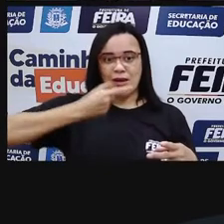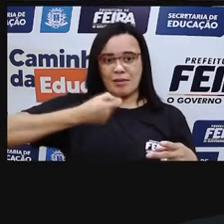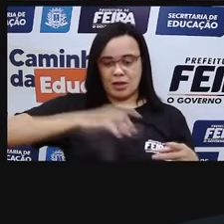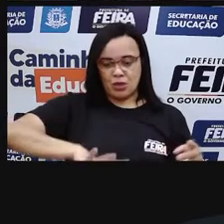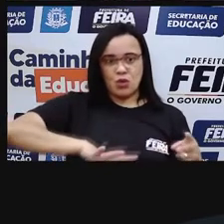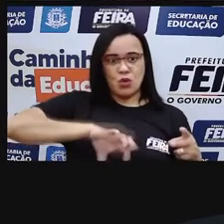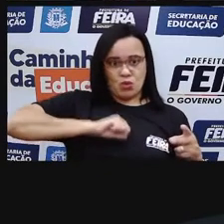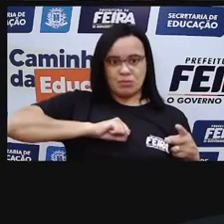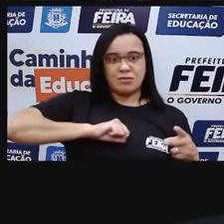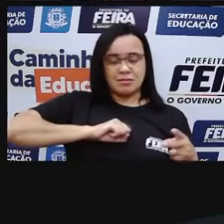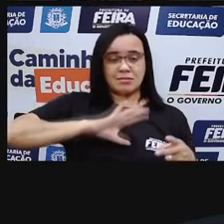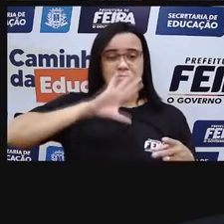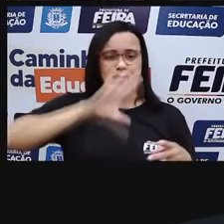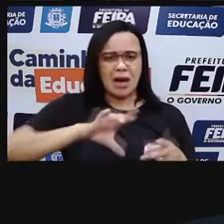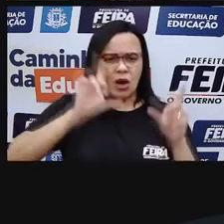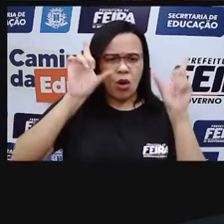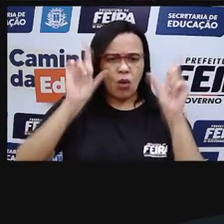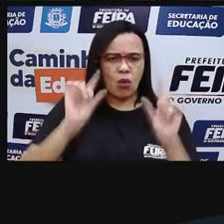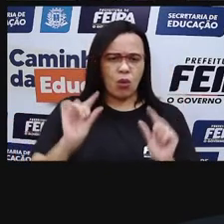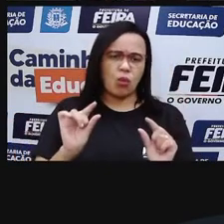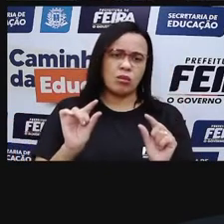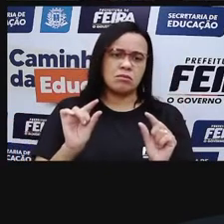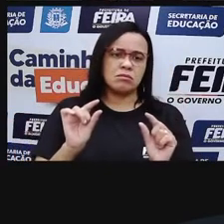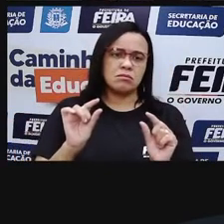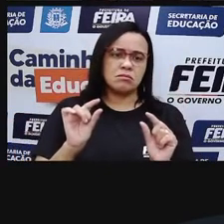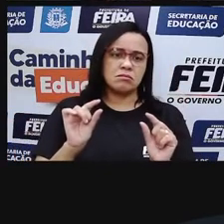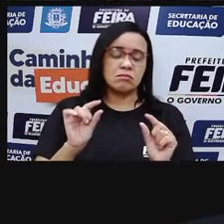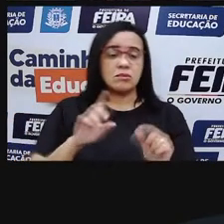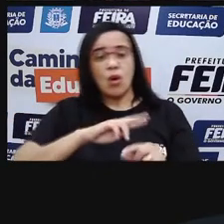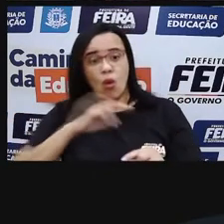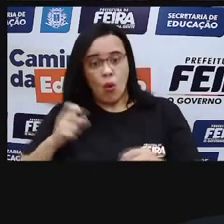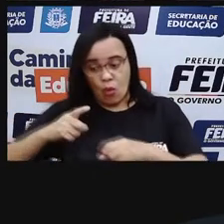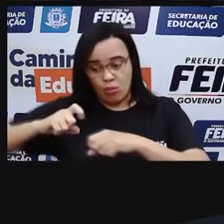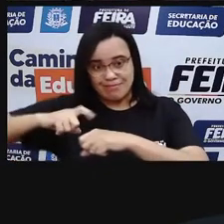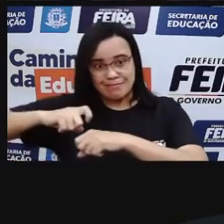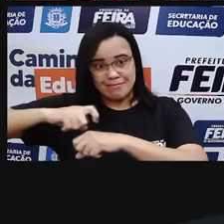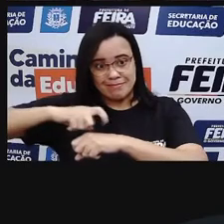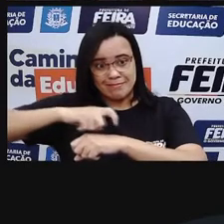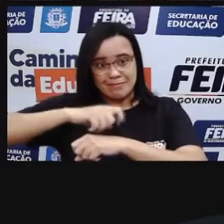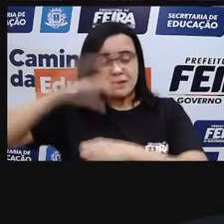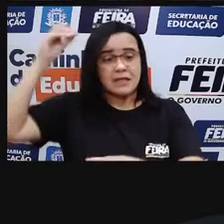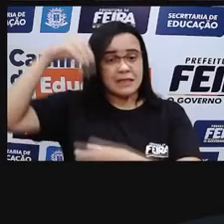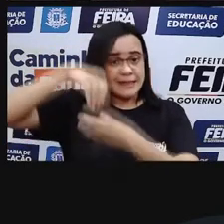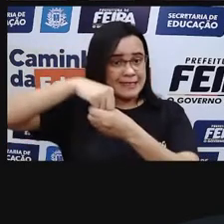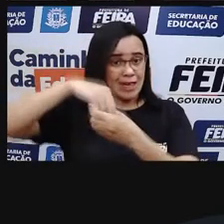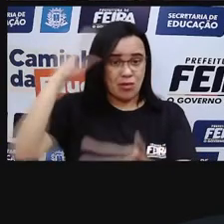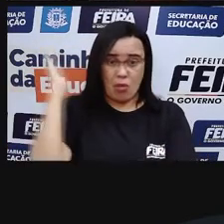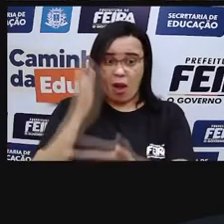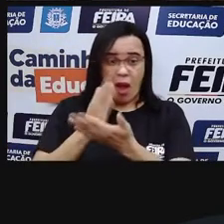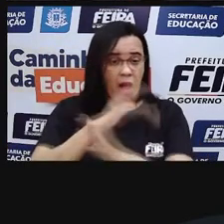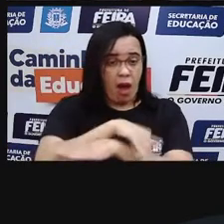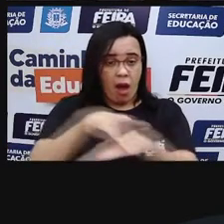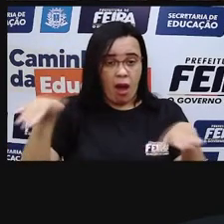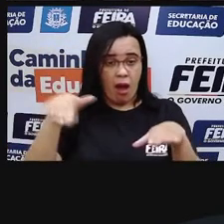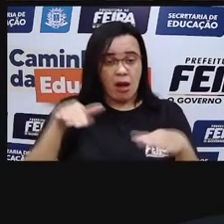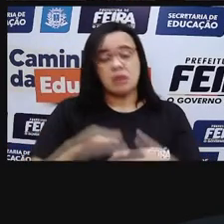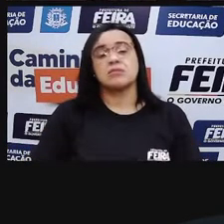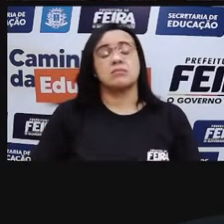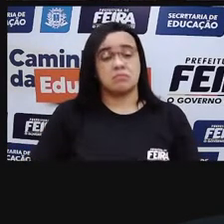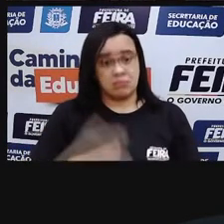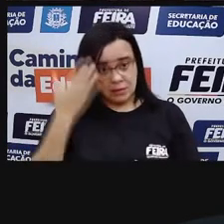outro micro-organismo, ou até mesmo pode matar esse outro micro-organismo. Entende a diferença? Antibiose é